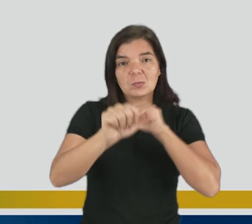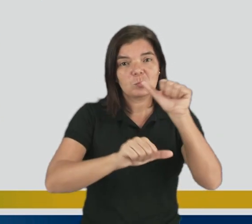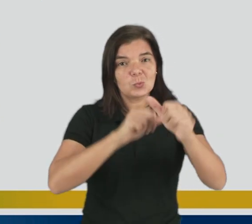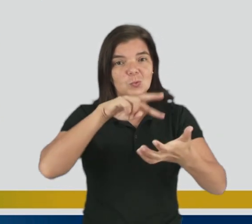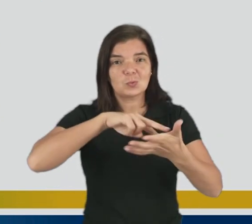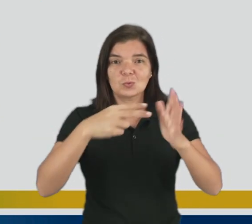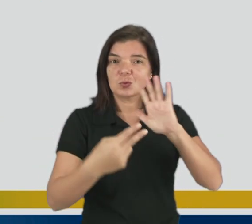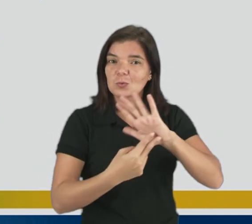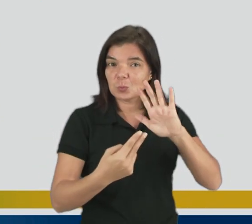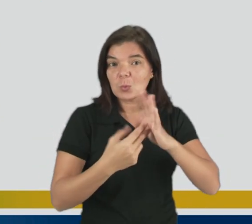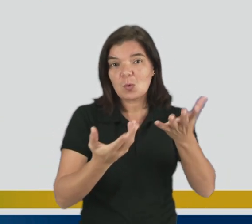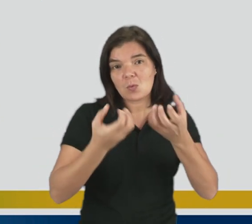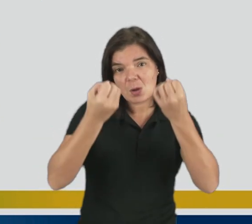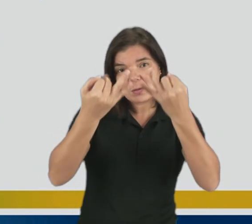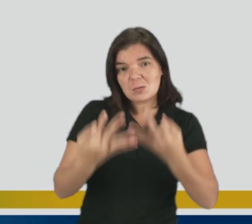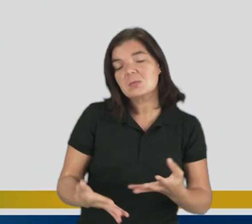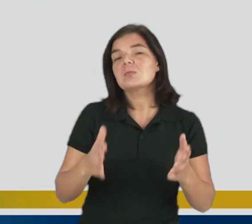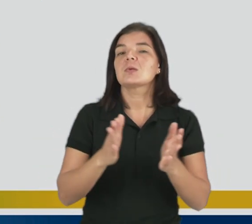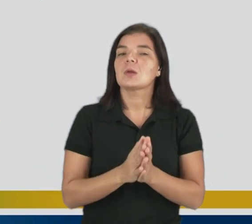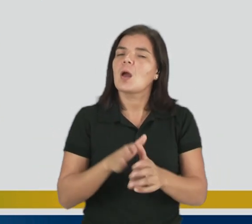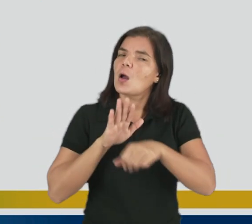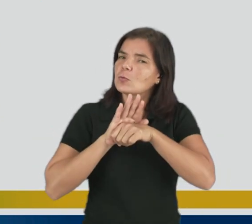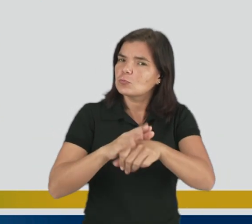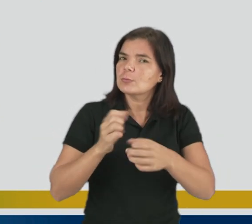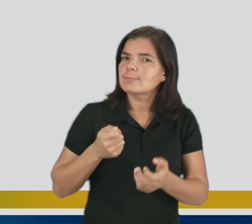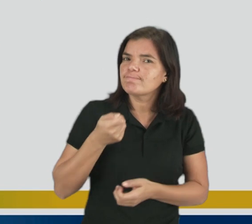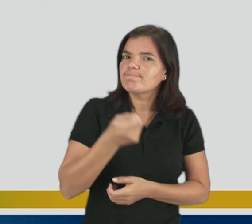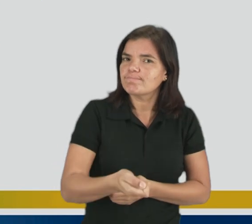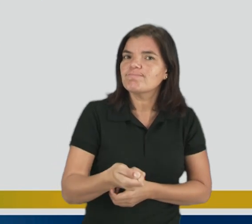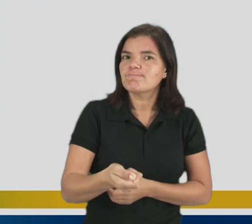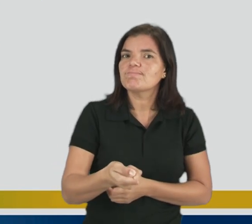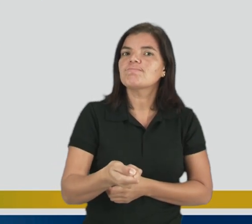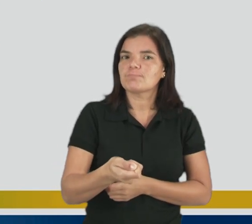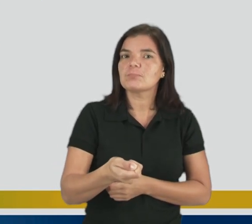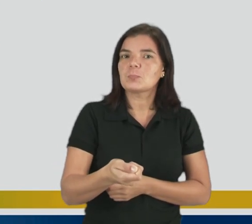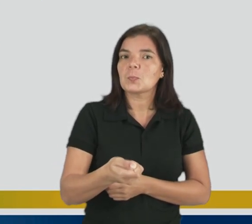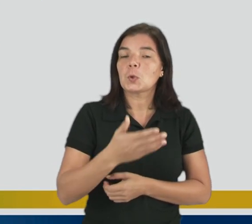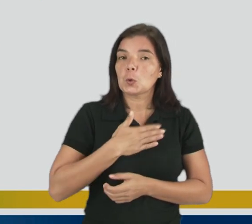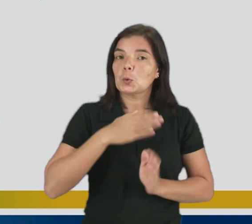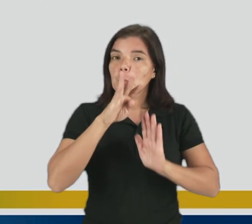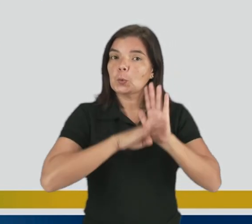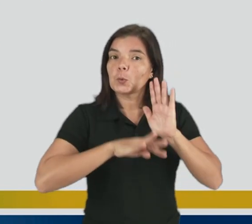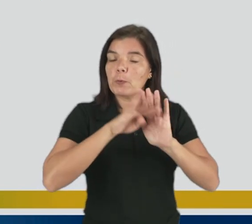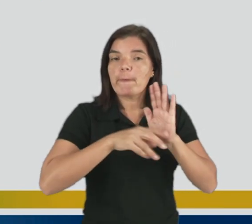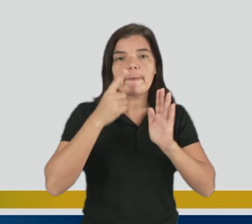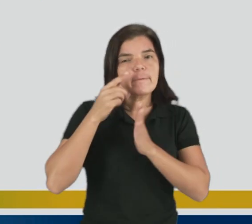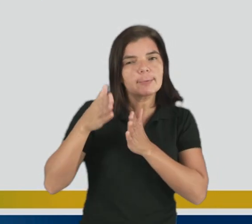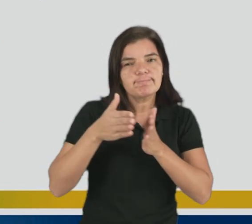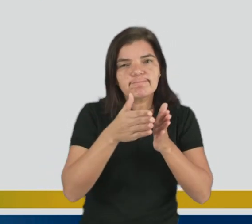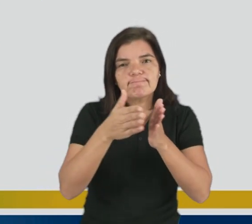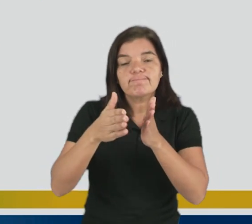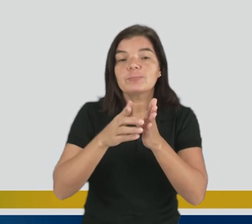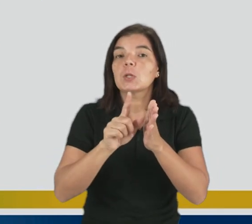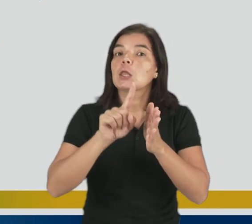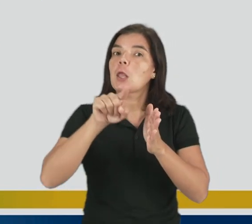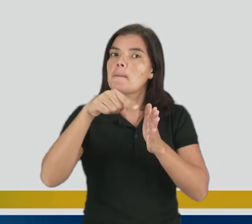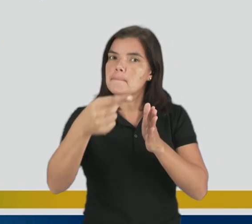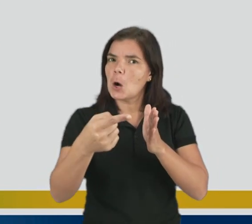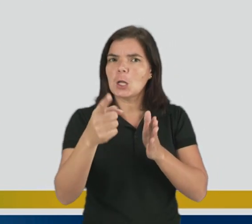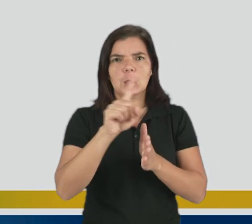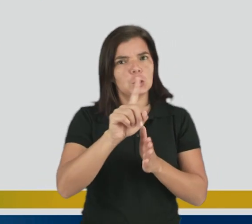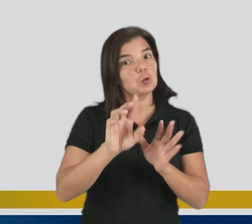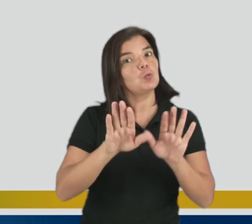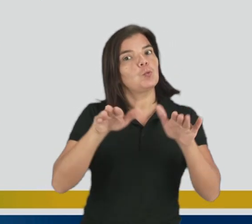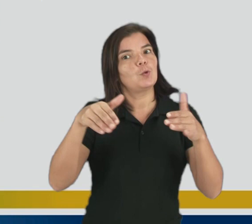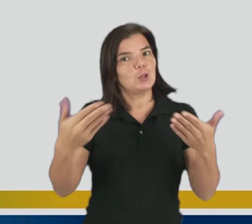mudar o sentido daquilo que eu quero dizer, que ajuda a impor uma oposição no meu texto. Eu venho seguindo uma linha, de repente eu digo,